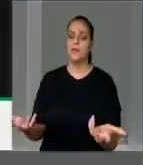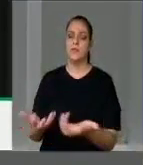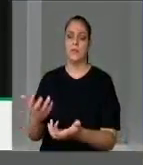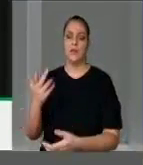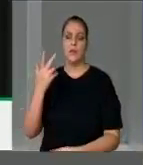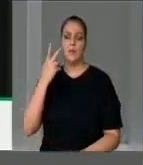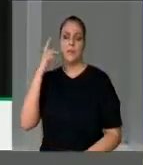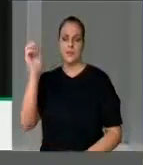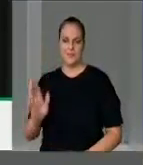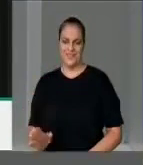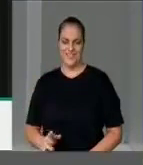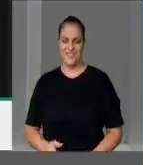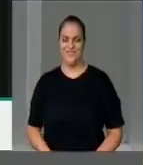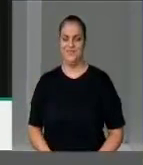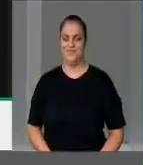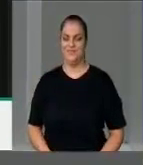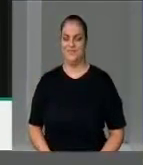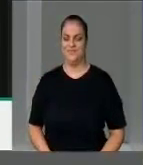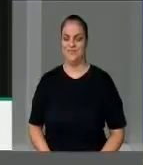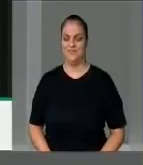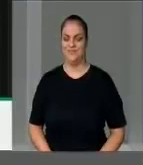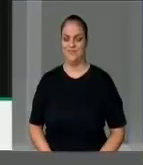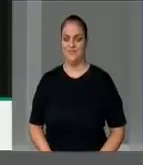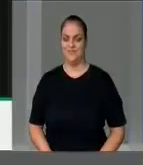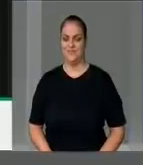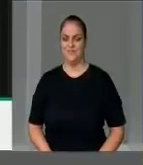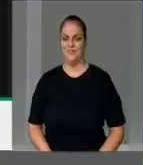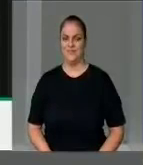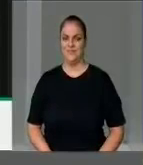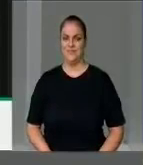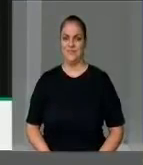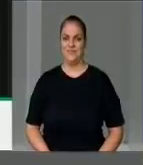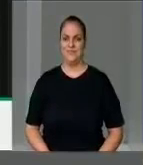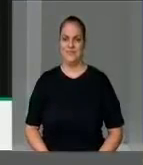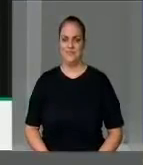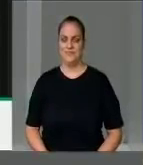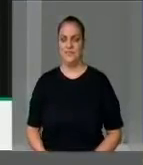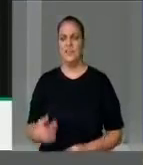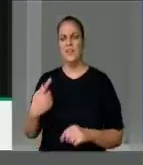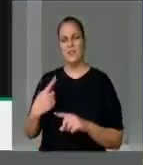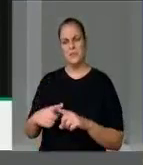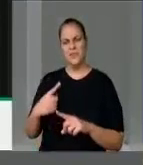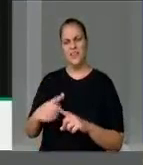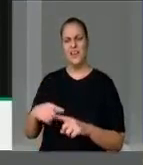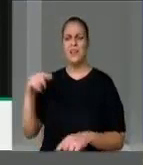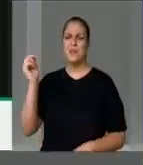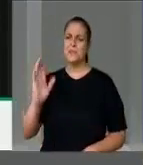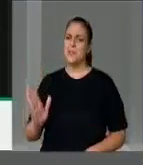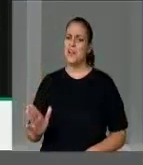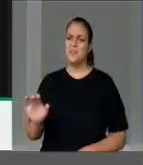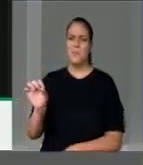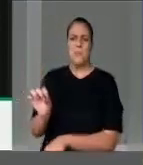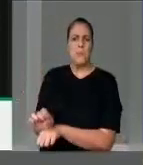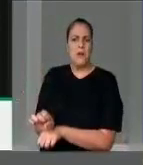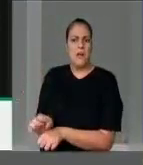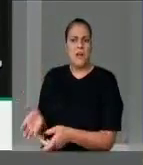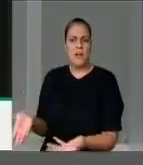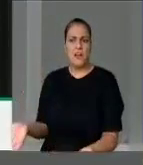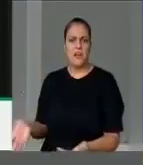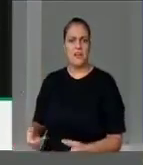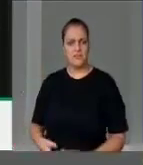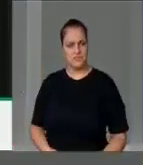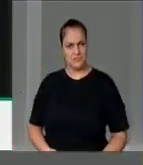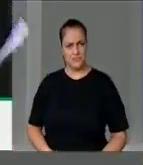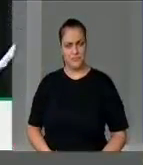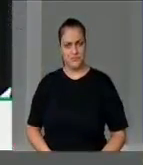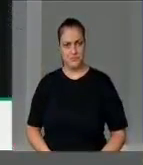programa de desenvolvimento para o Brasil, já que o Brasil está parado. O Brasil só se movimentou e